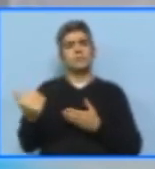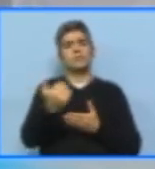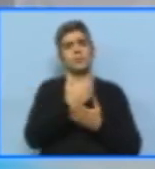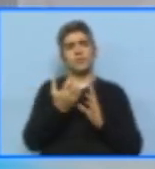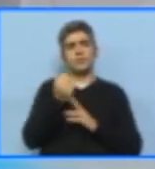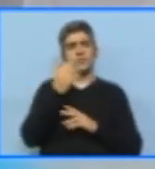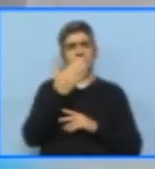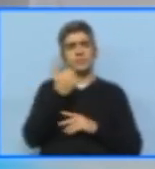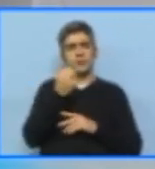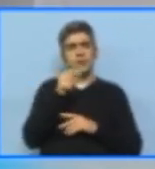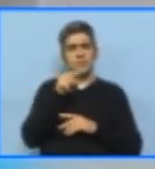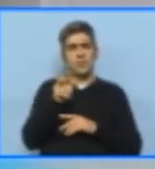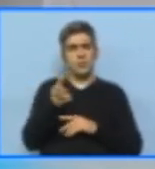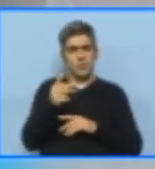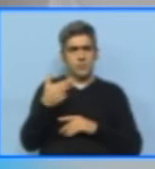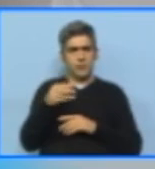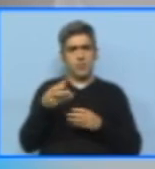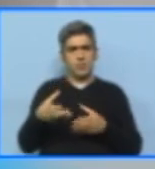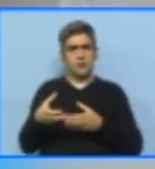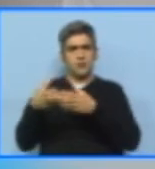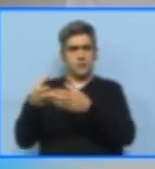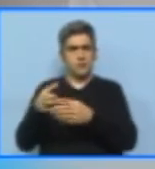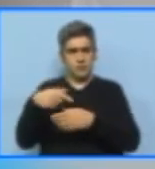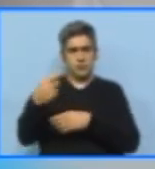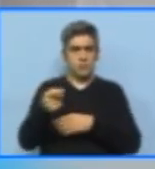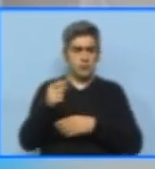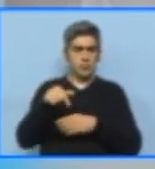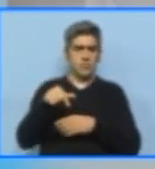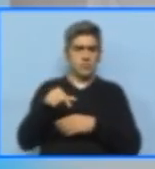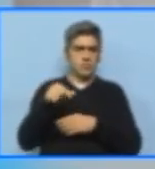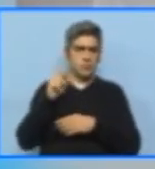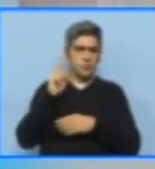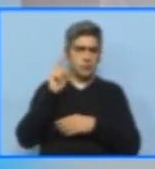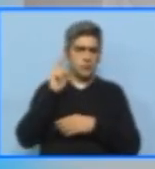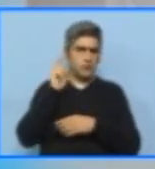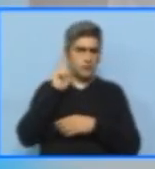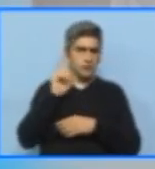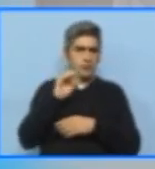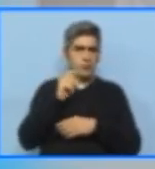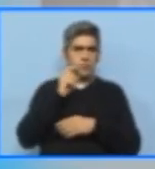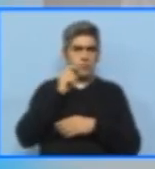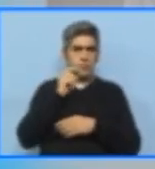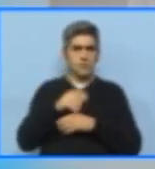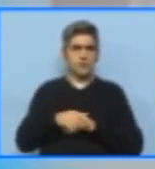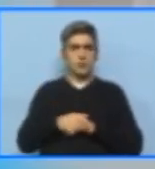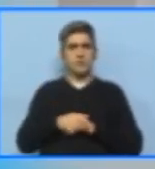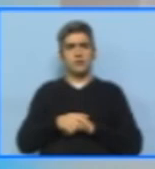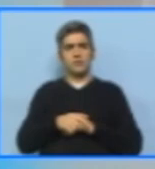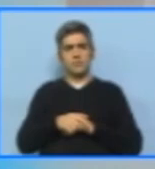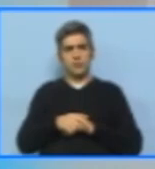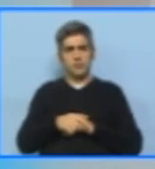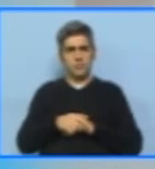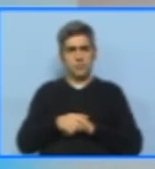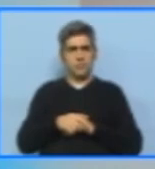sim, 150, e que vai ser entregue agora neste dia, 10 de abril, e que significou